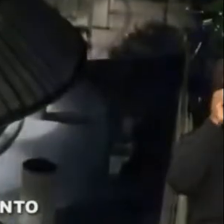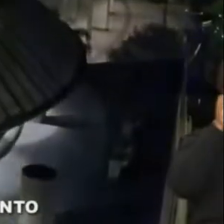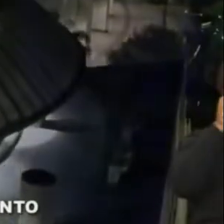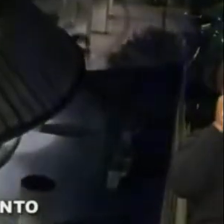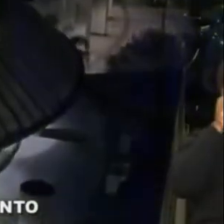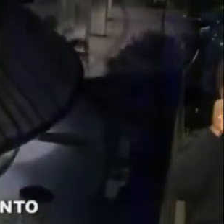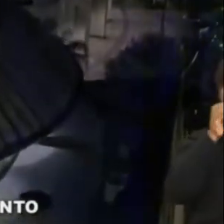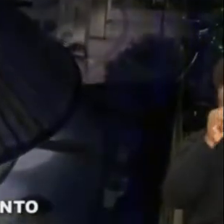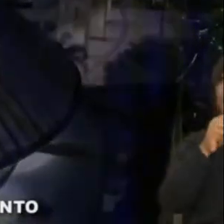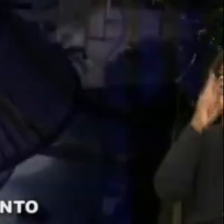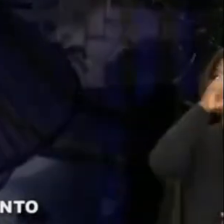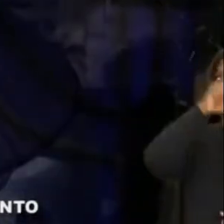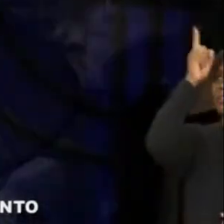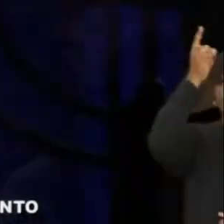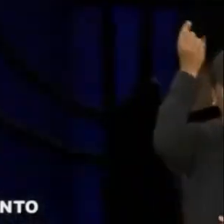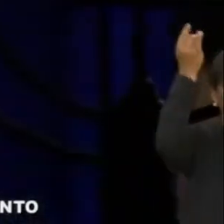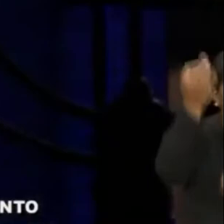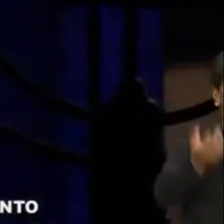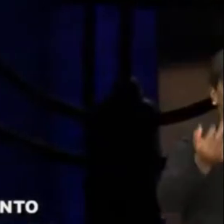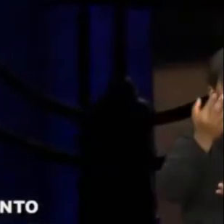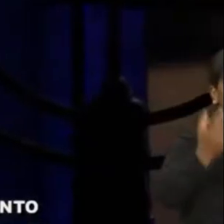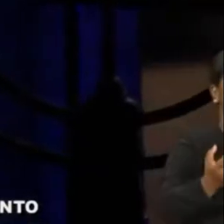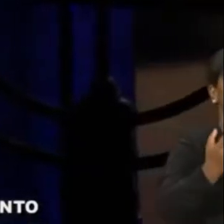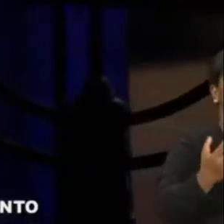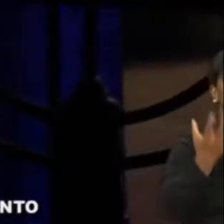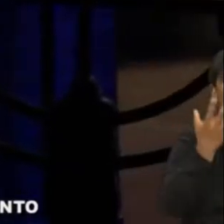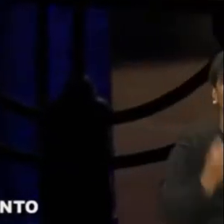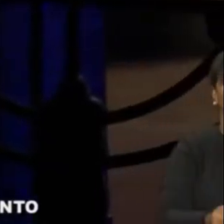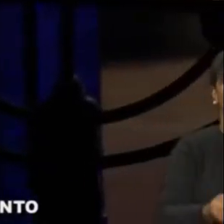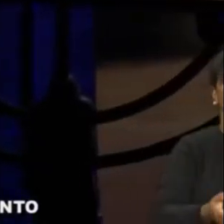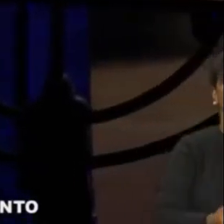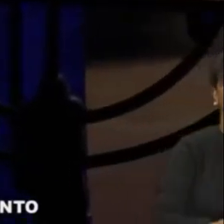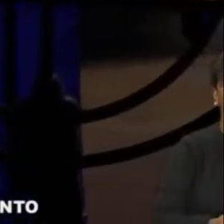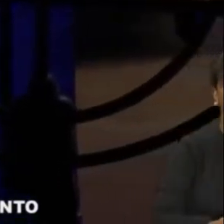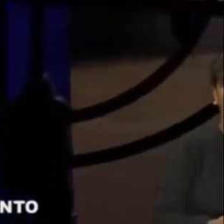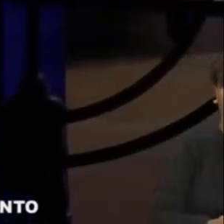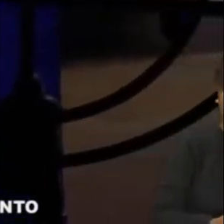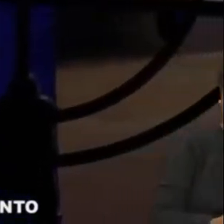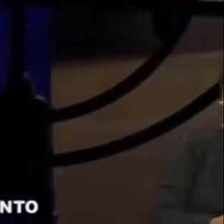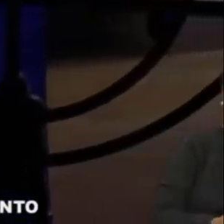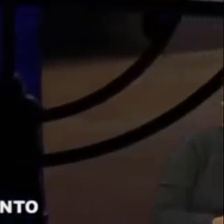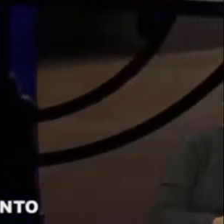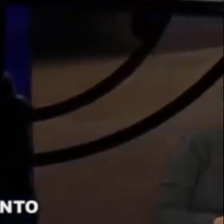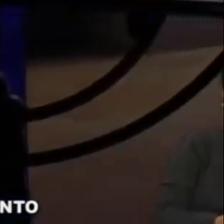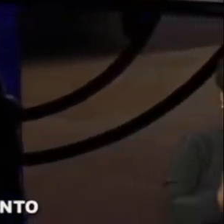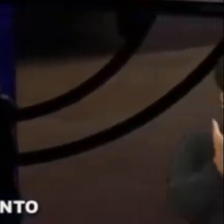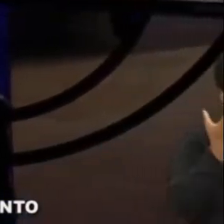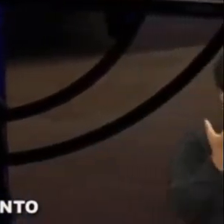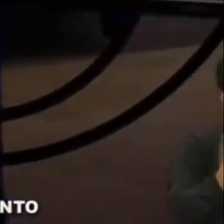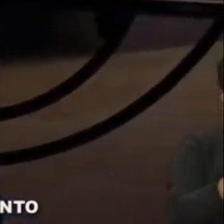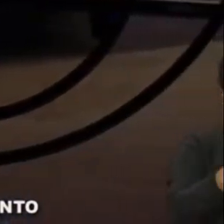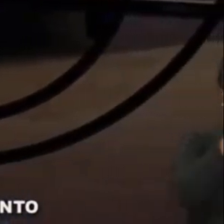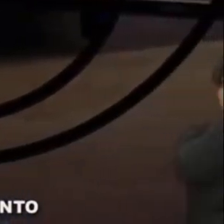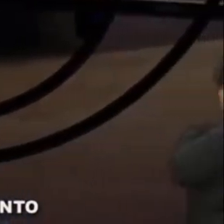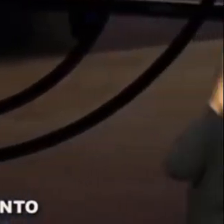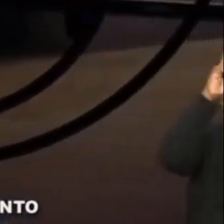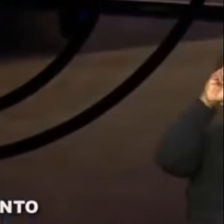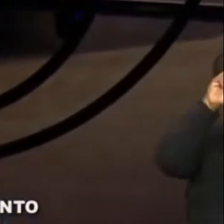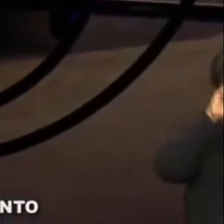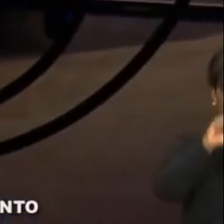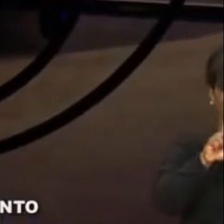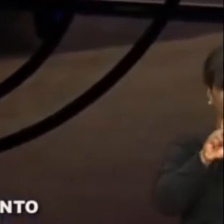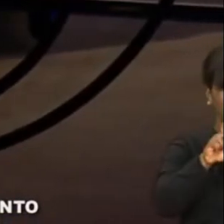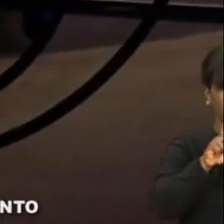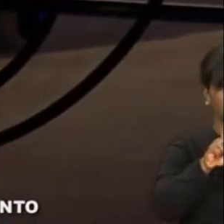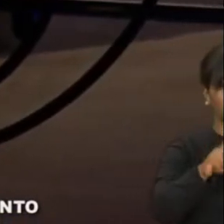o fogo dEle. O diabo não quis depender de Deus, E ele